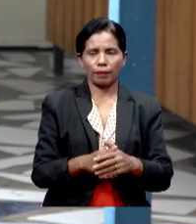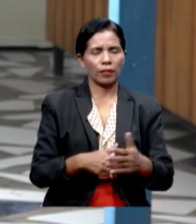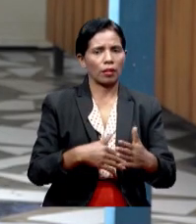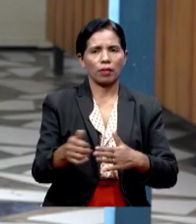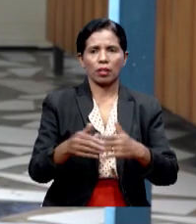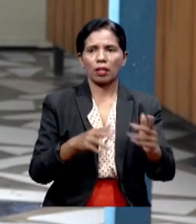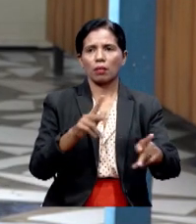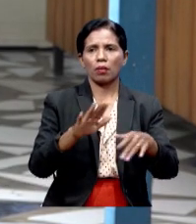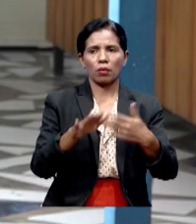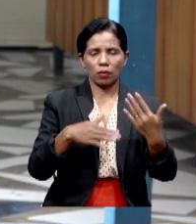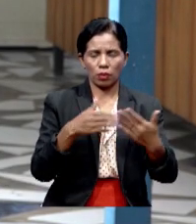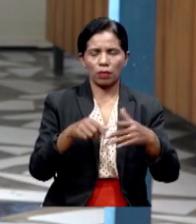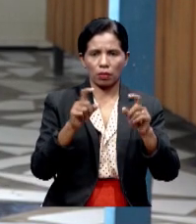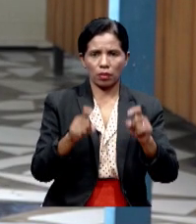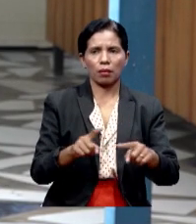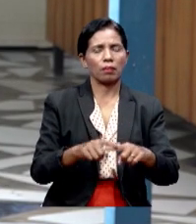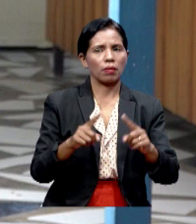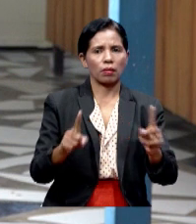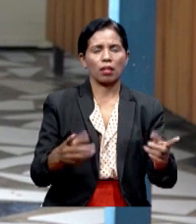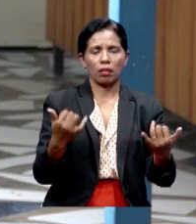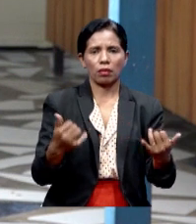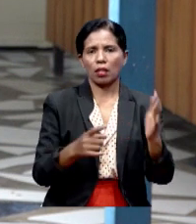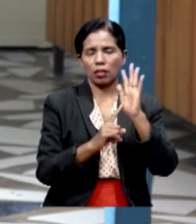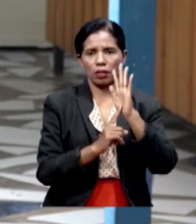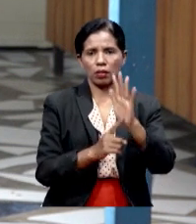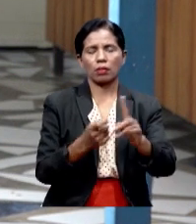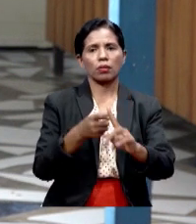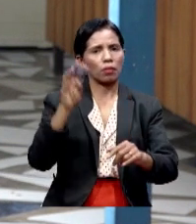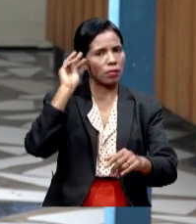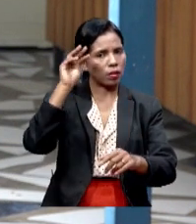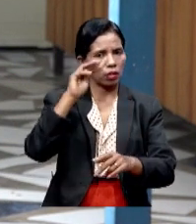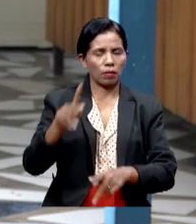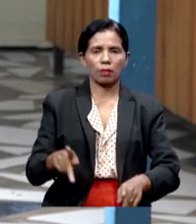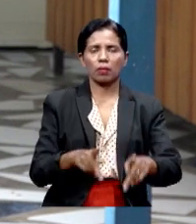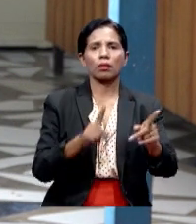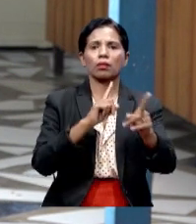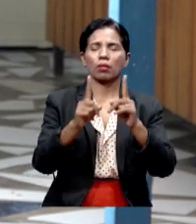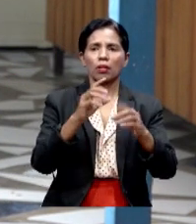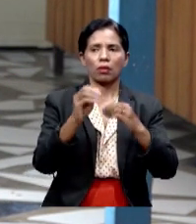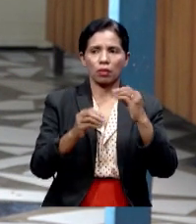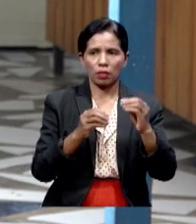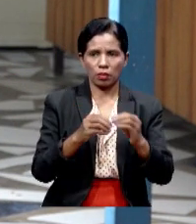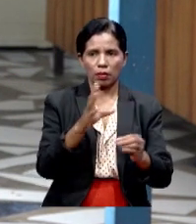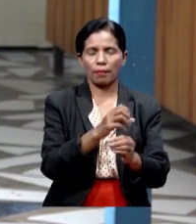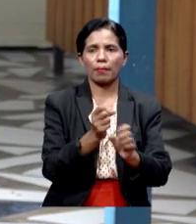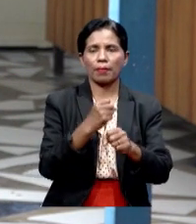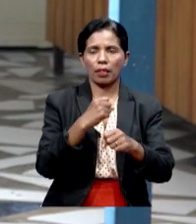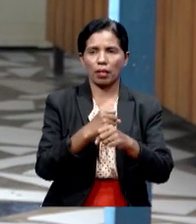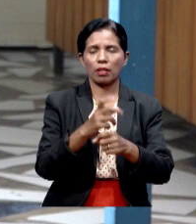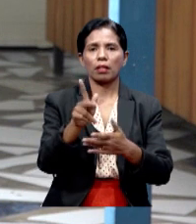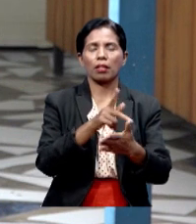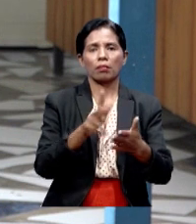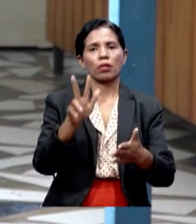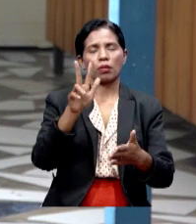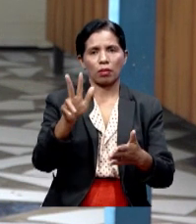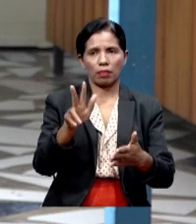cidadão tem que ser simulado consequência. Mas, na verdade, prova ser na BMAC com esse parte do Ministério Público, colia elementos de crime para crime tolo na BMAC